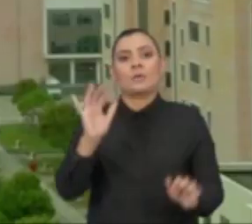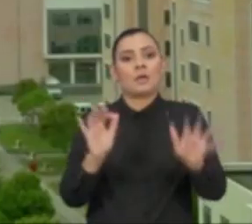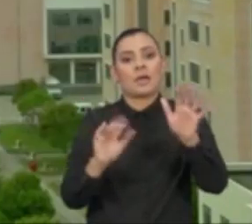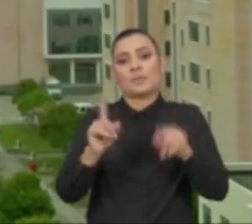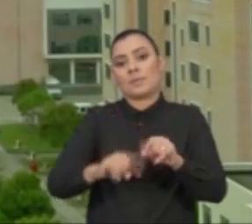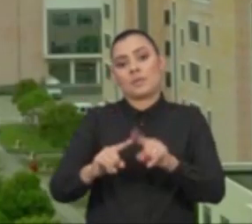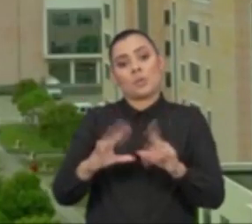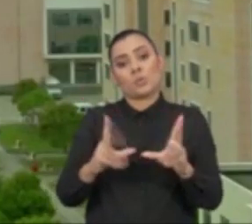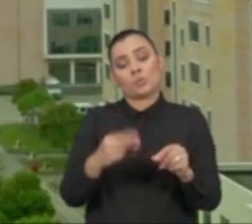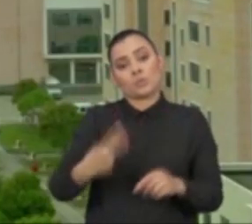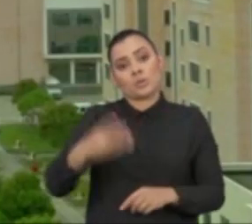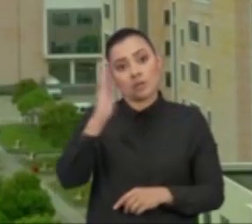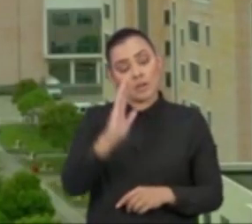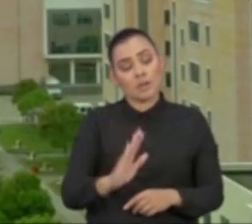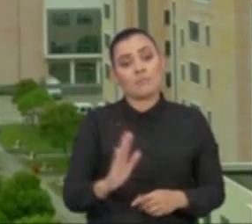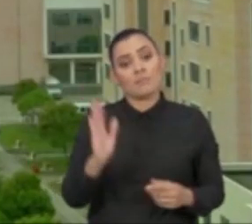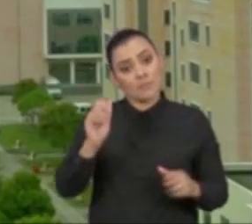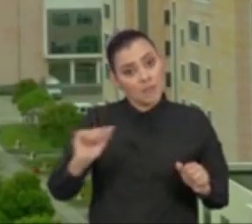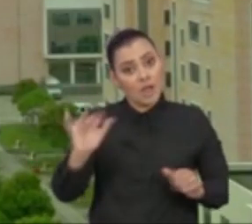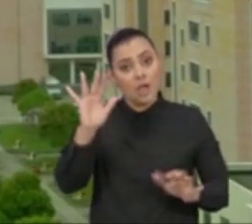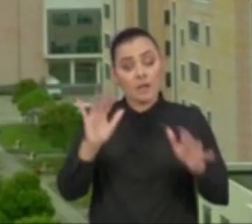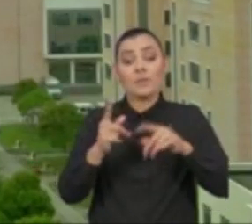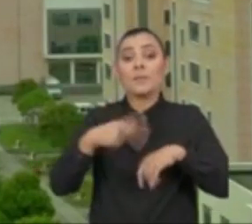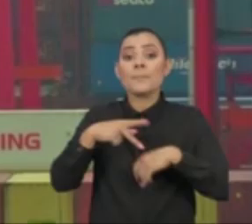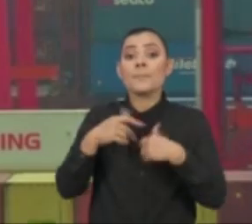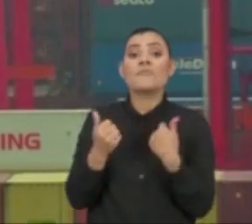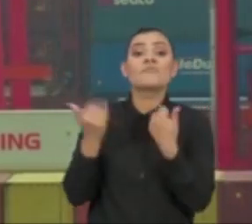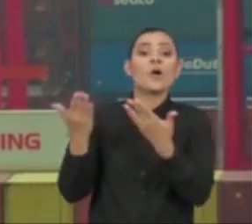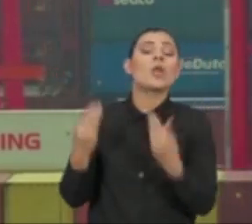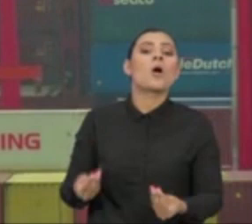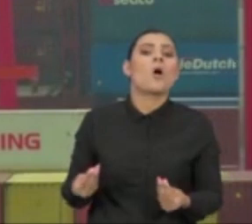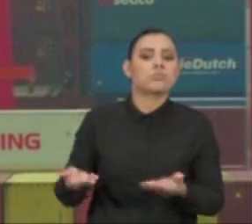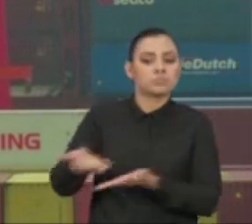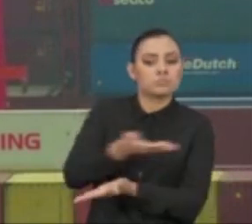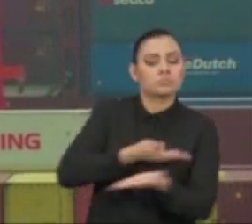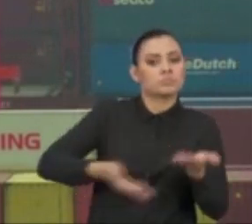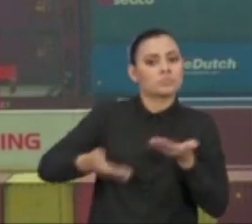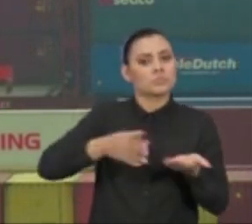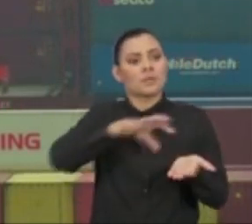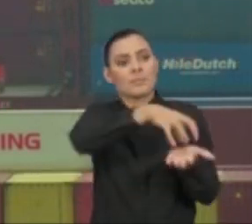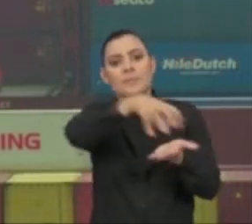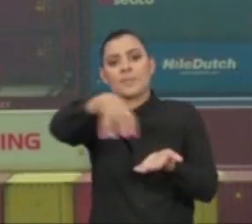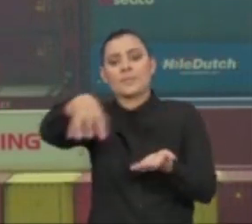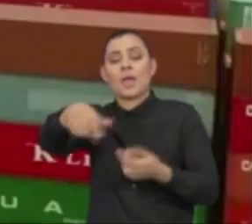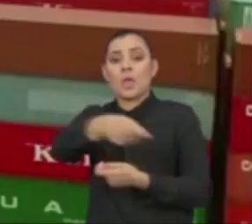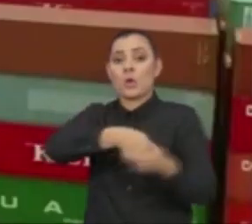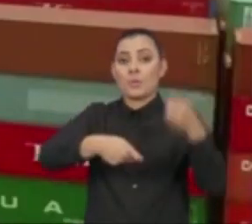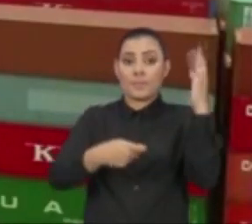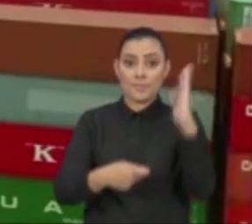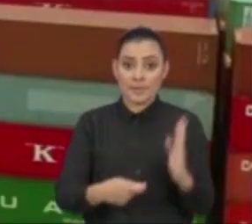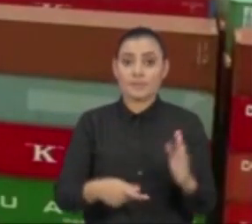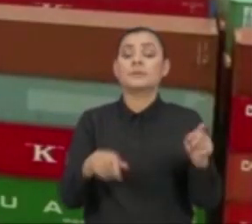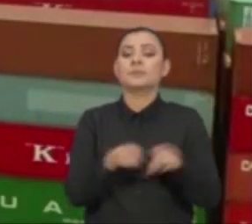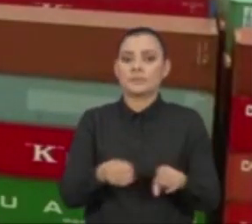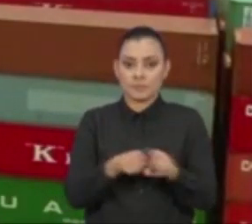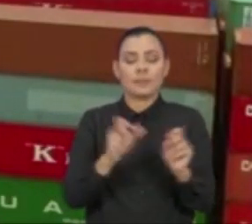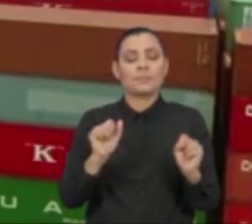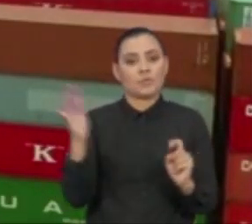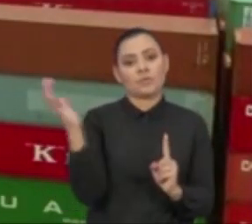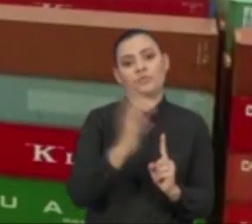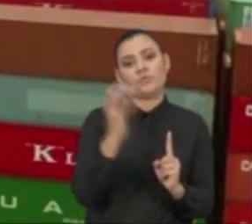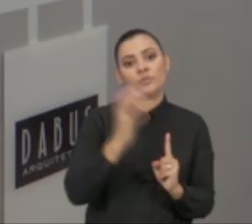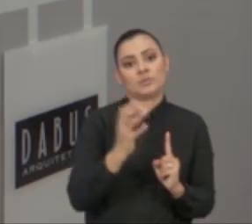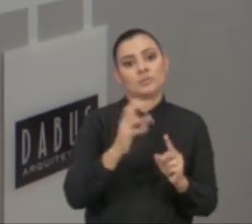produtos. Mas o comércio exterior é uma via de mão dupla. Outro setor da economia brasileira pode ser afetado